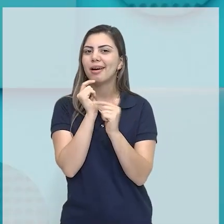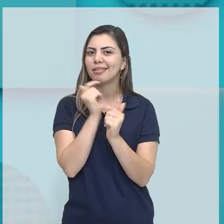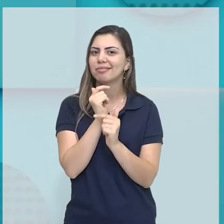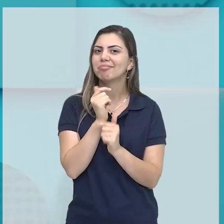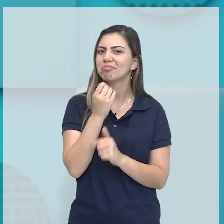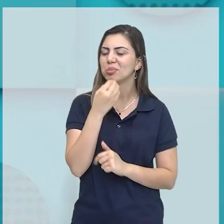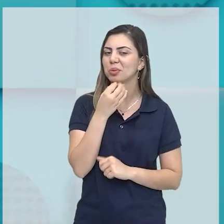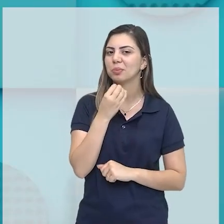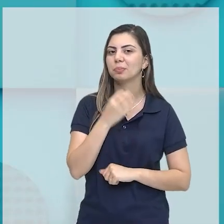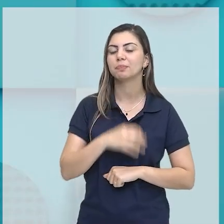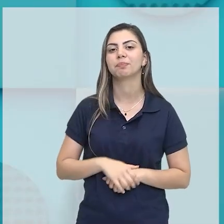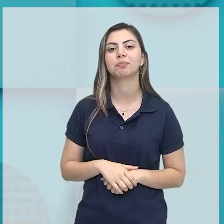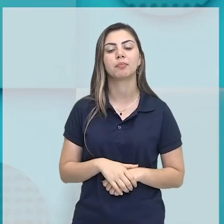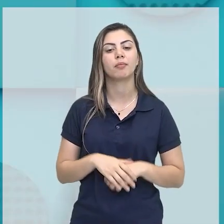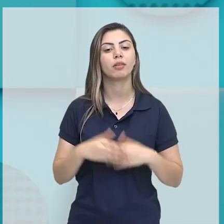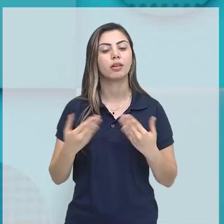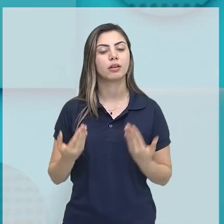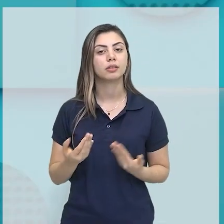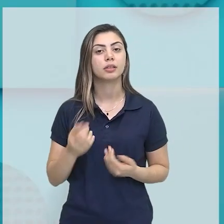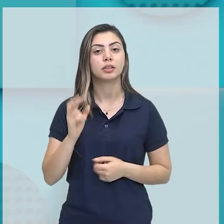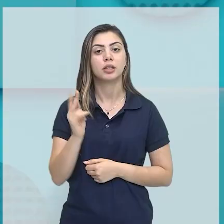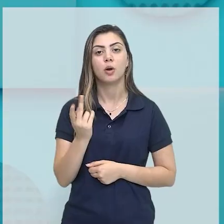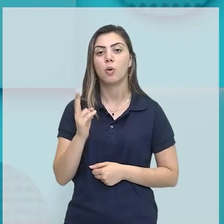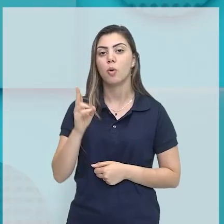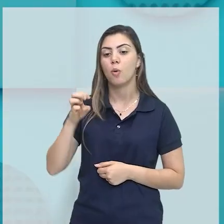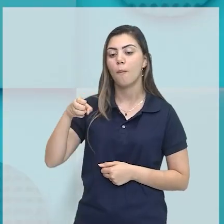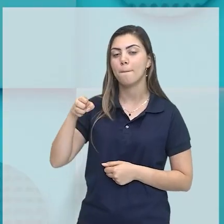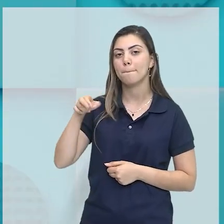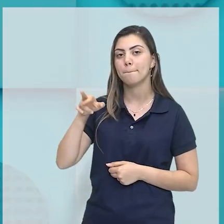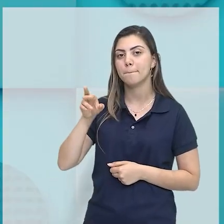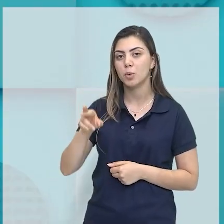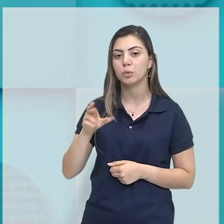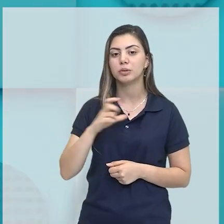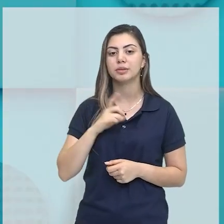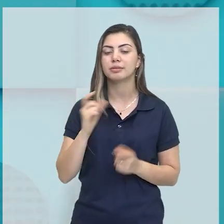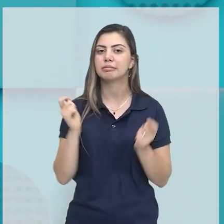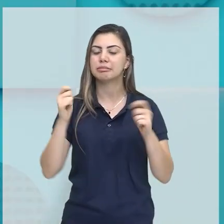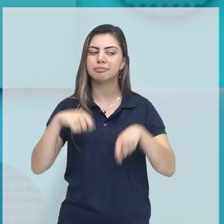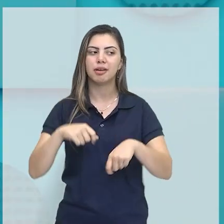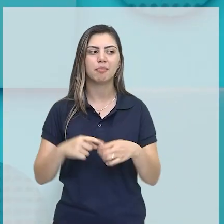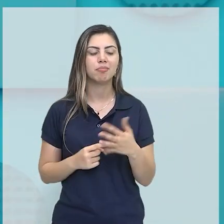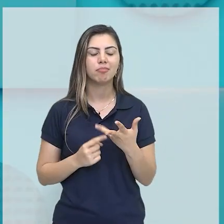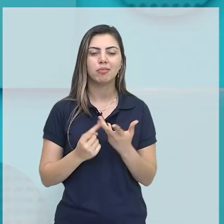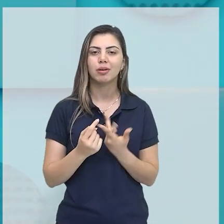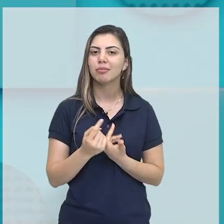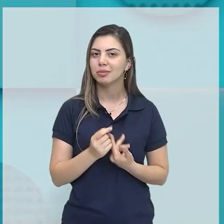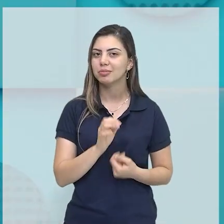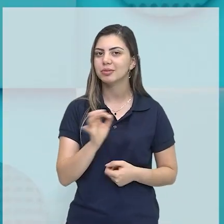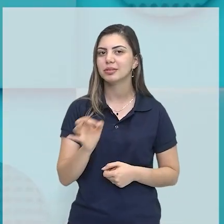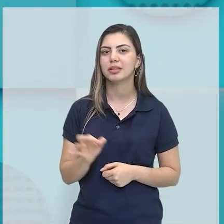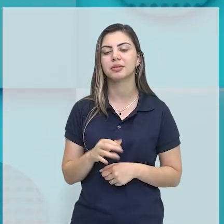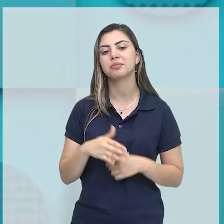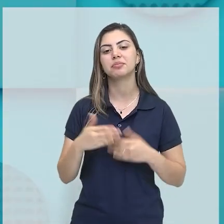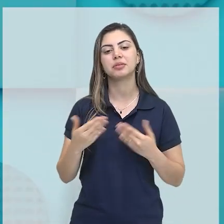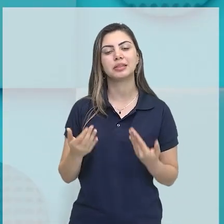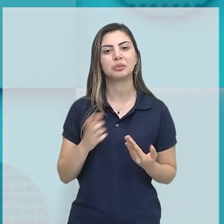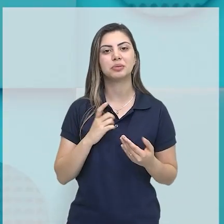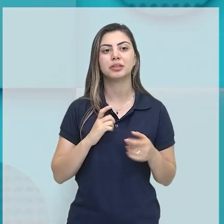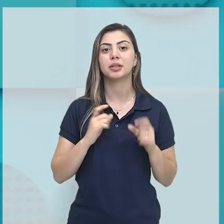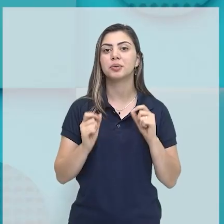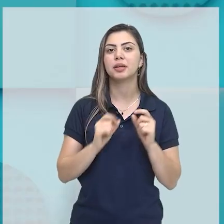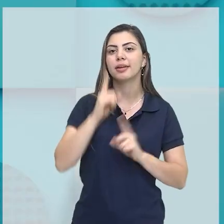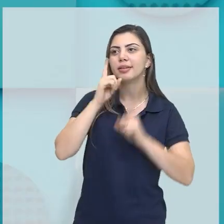Então, o humor ele tem essas várias possibilidades, né? Então, ele vai estar presente